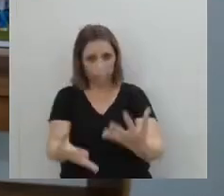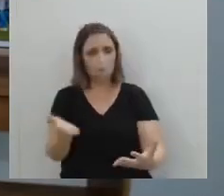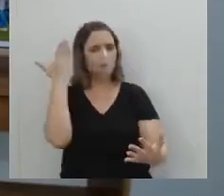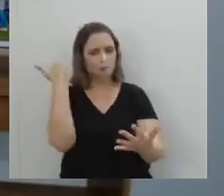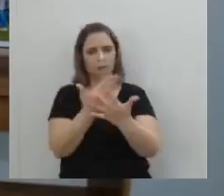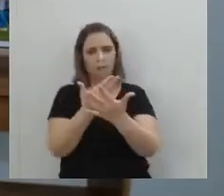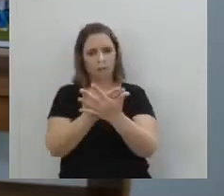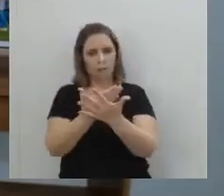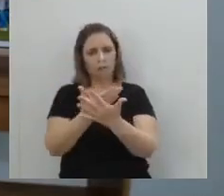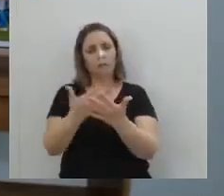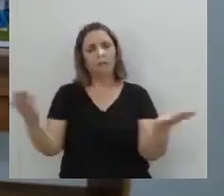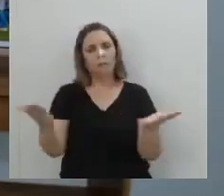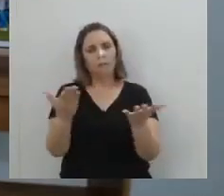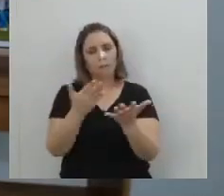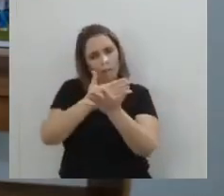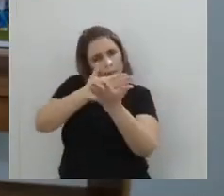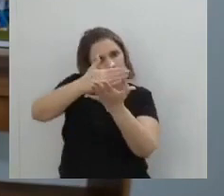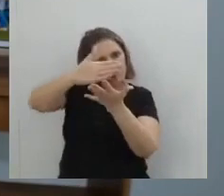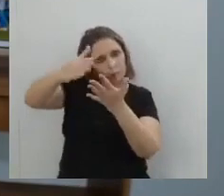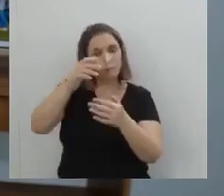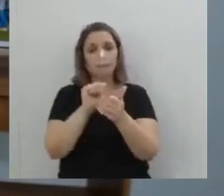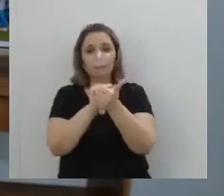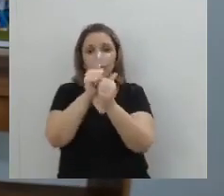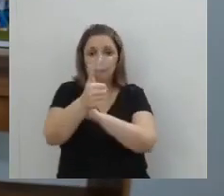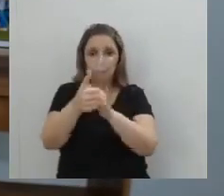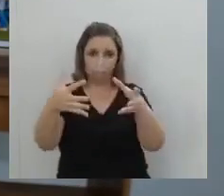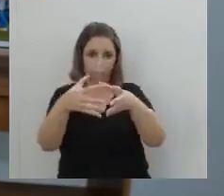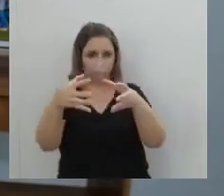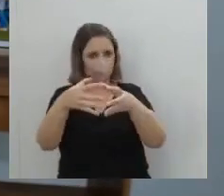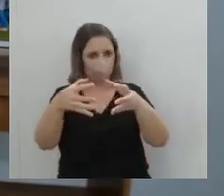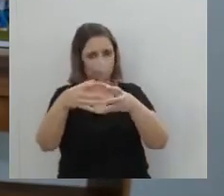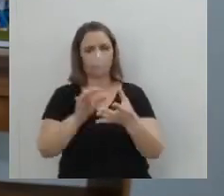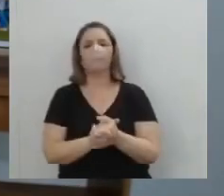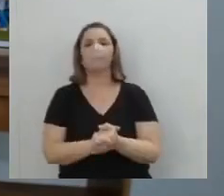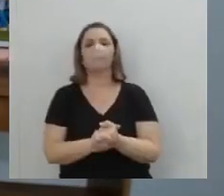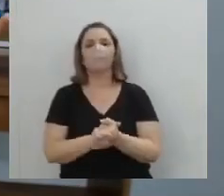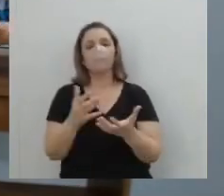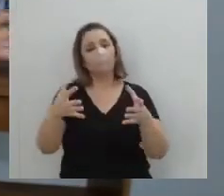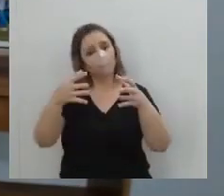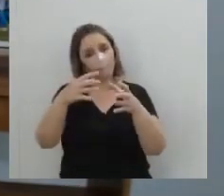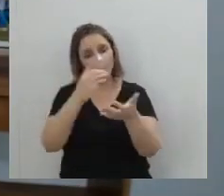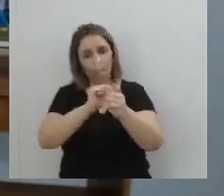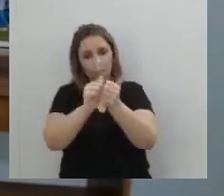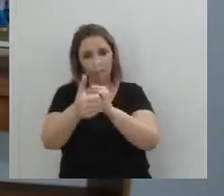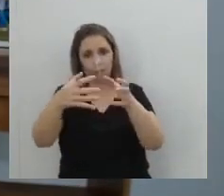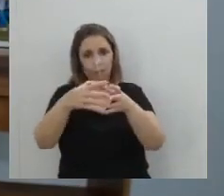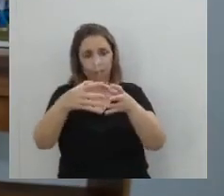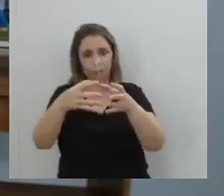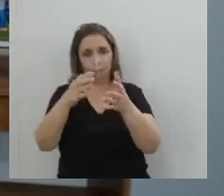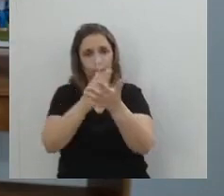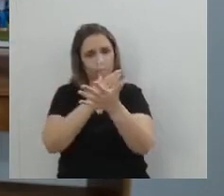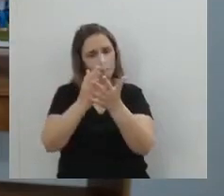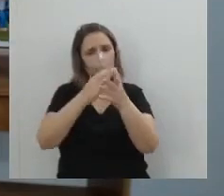pontos importantes, vamos hoje dar início aos esportes coletivos. E aí, dentro dos esportes coletivos, vamos trabalhar muitos esportes